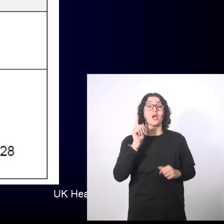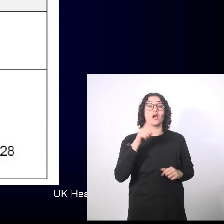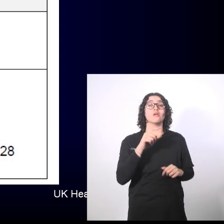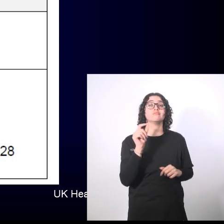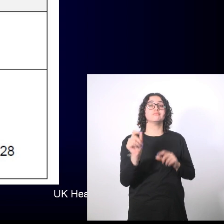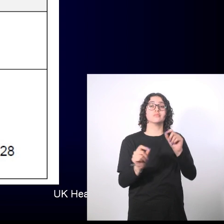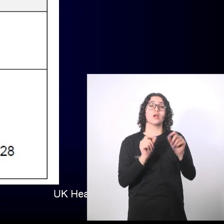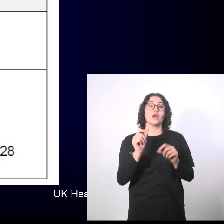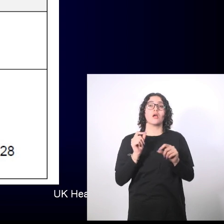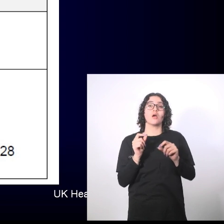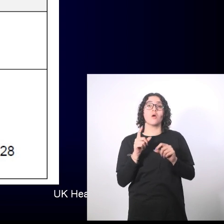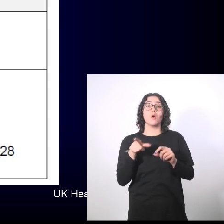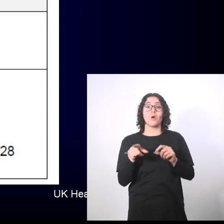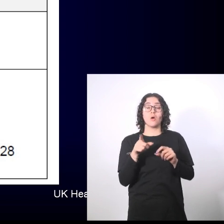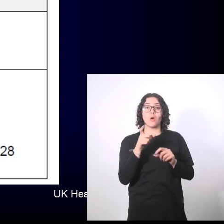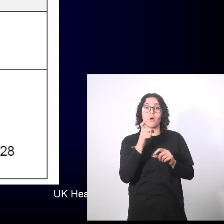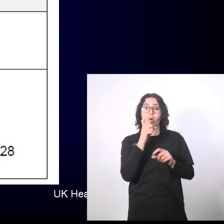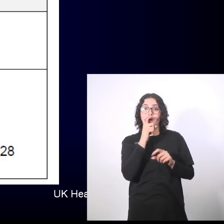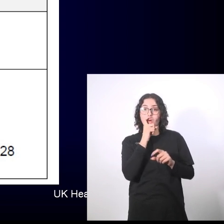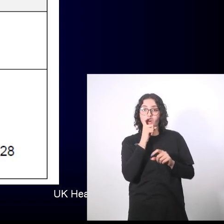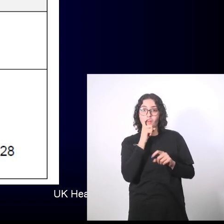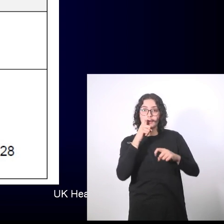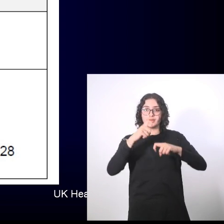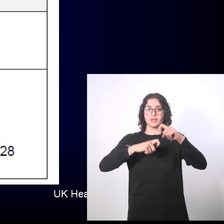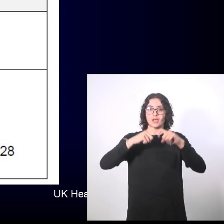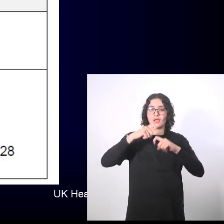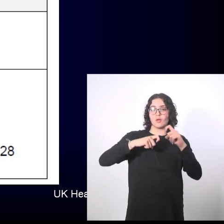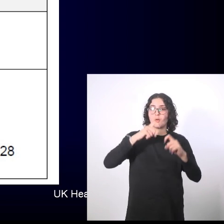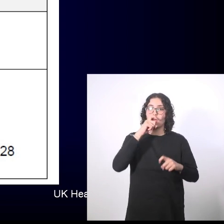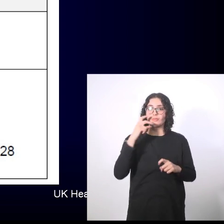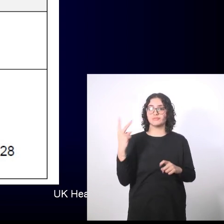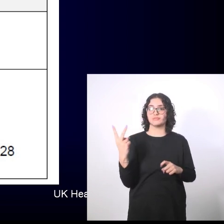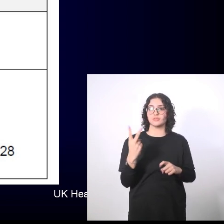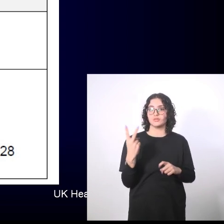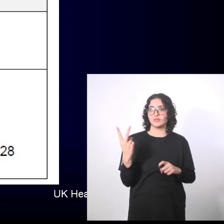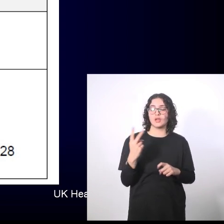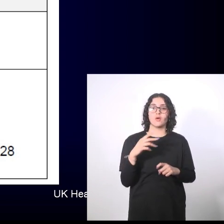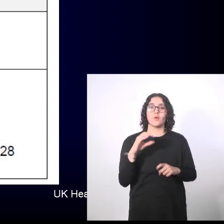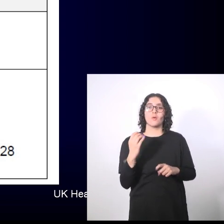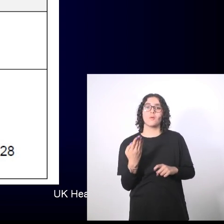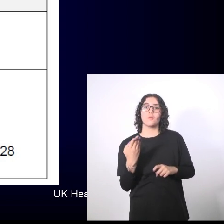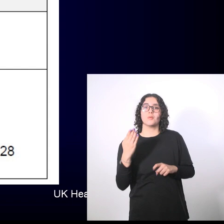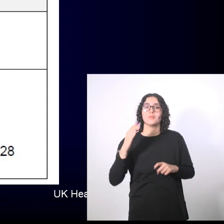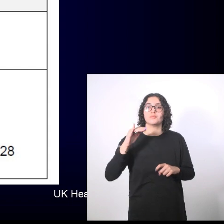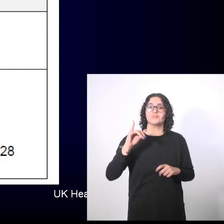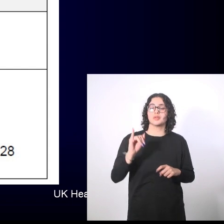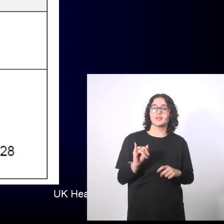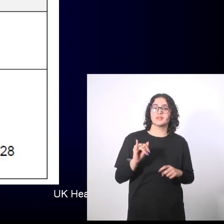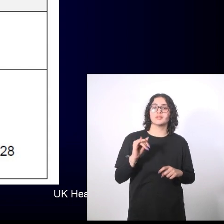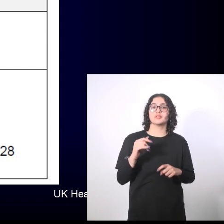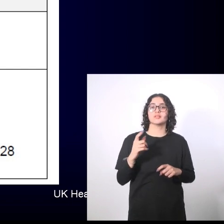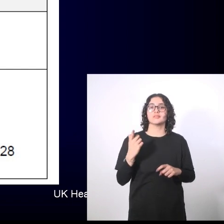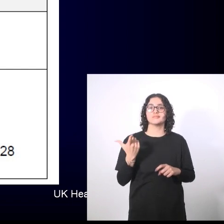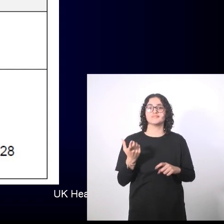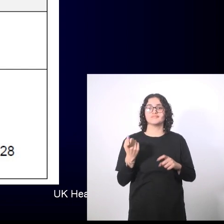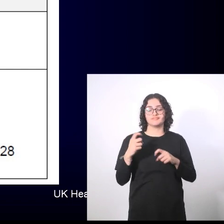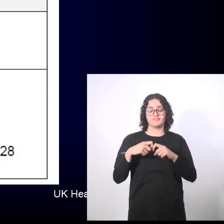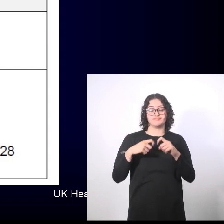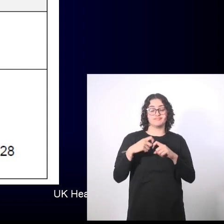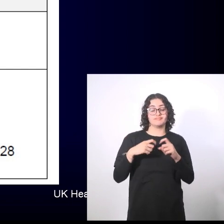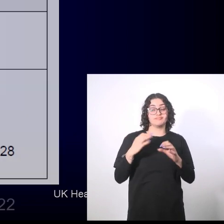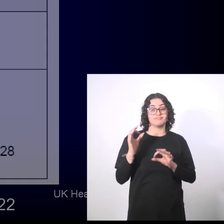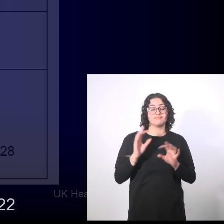são homens que fazem sexo com homens e bissexuais, né, que moram em áreas onde há maior circulação do